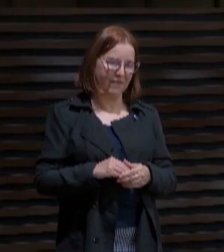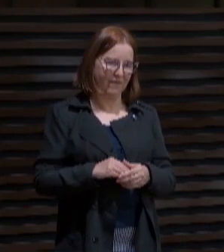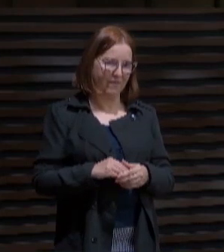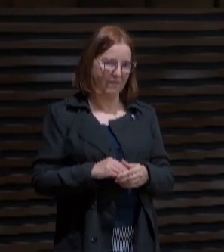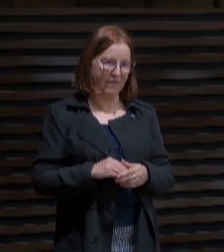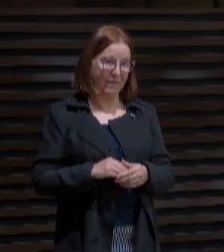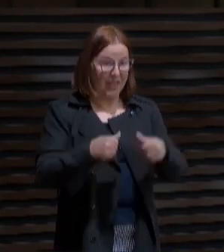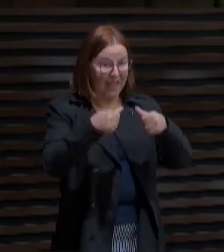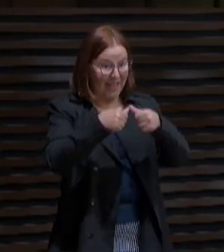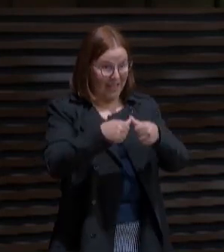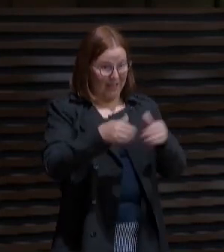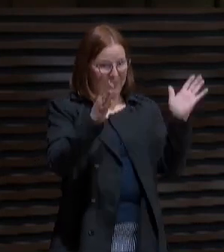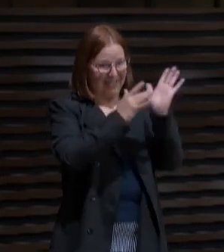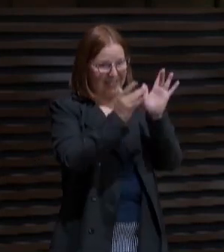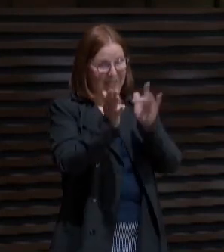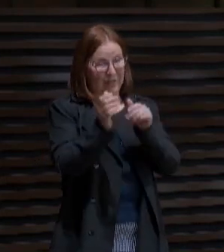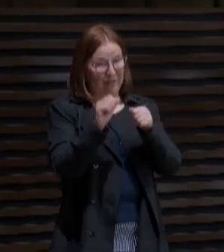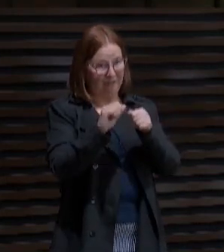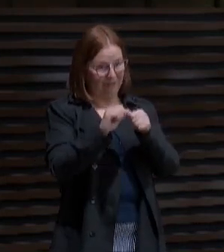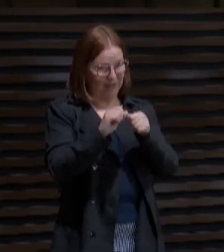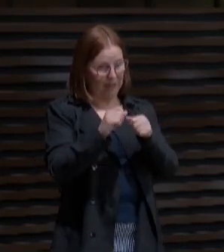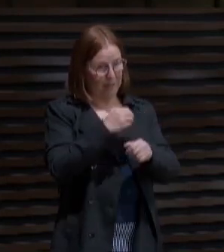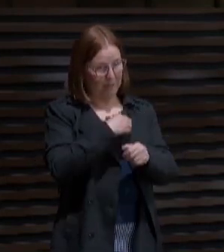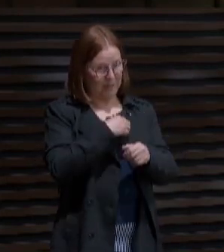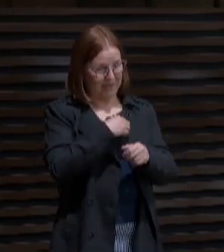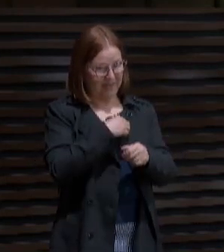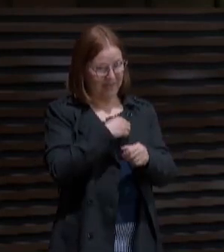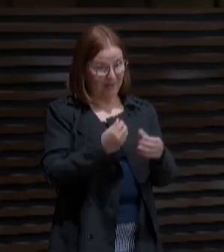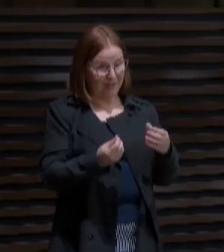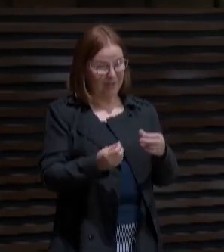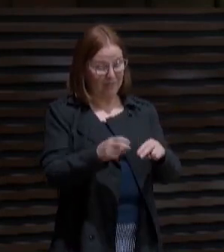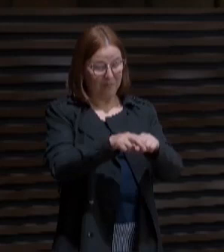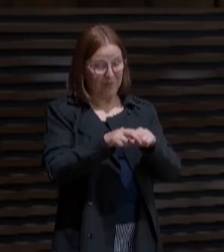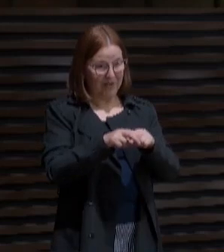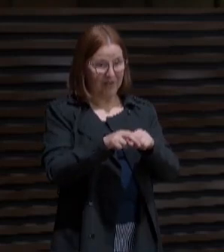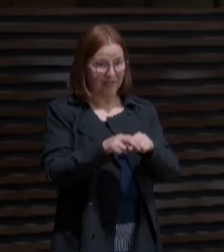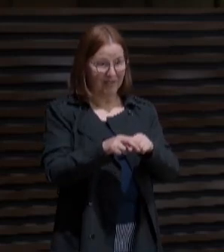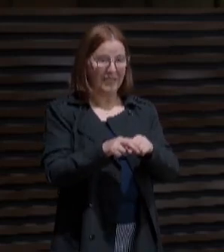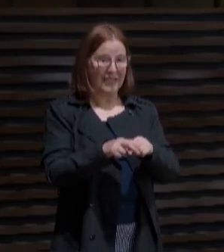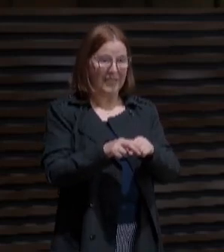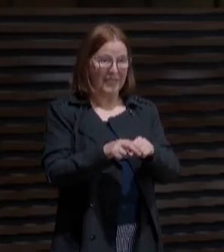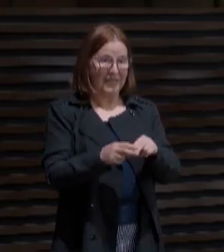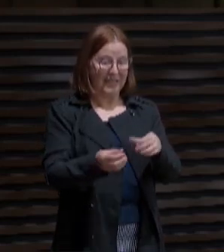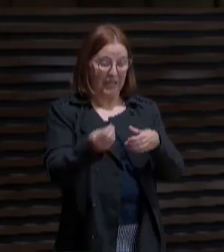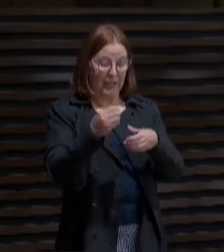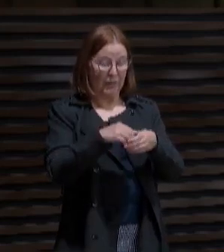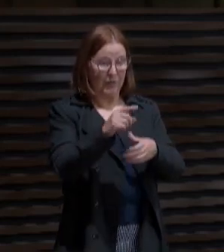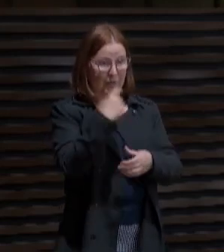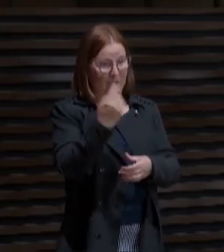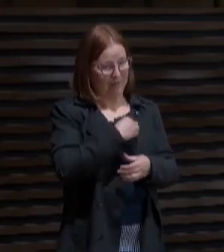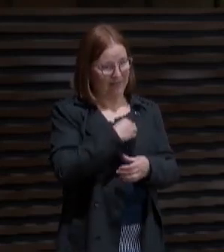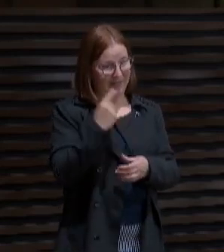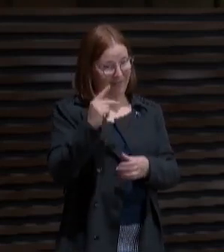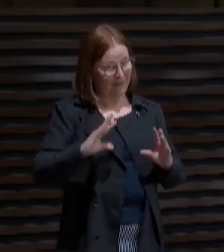isso que Jesus foi feito pecado por imputação. Ele era pessoalmente puro e santo, mas foi oficial